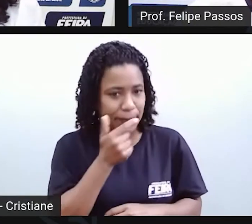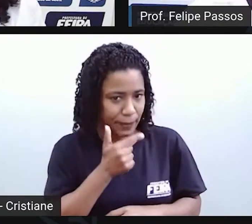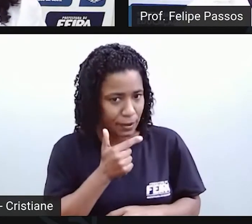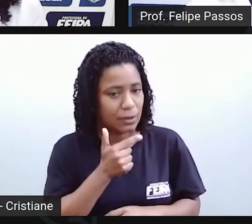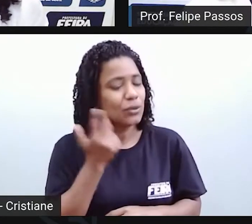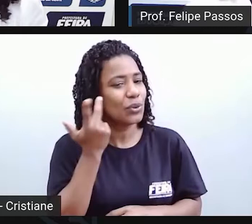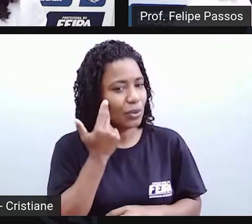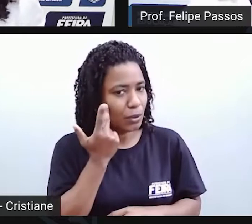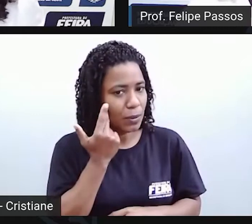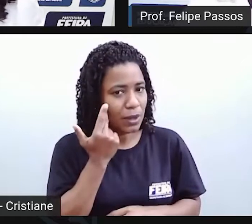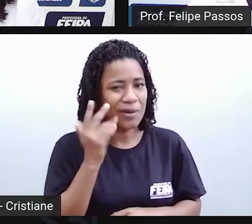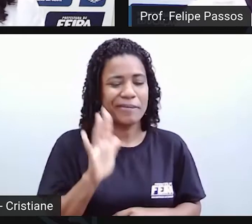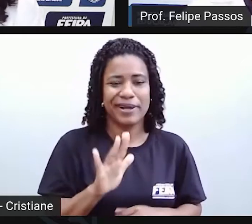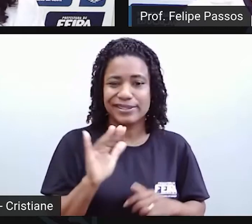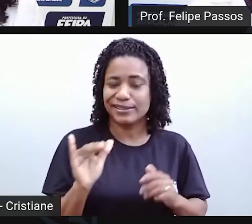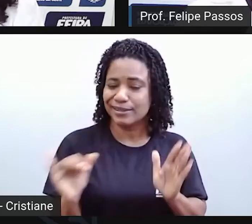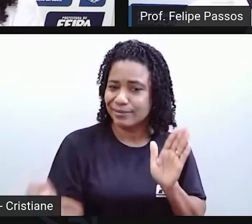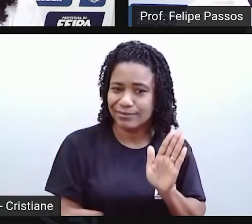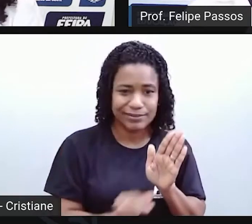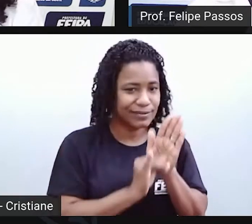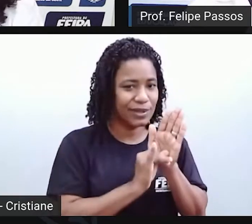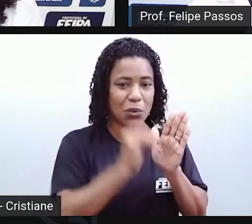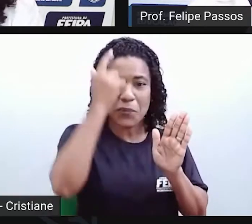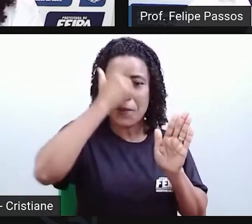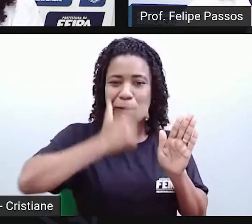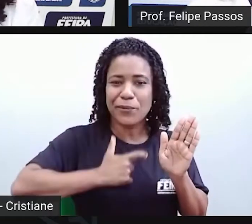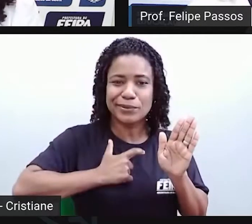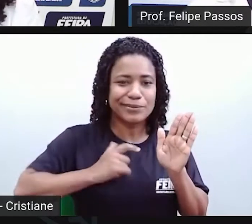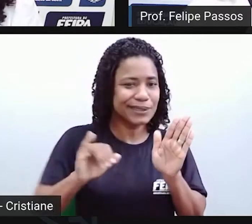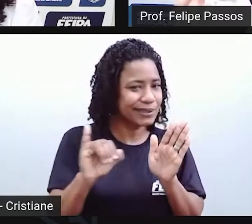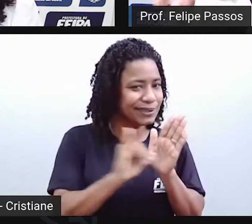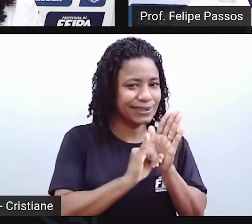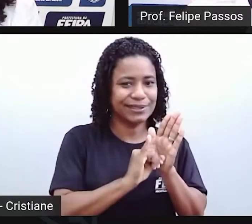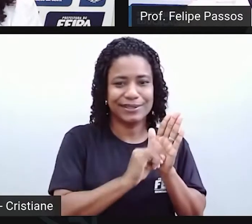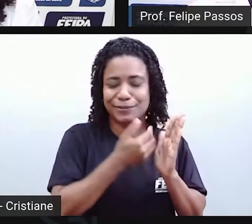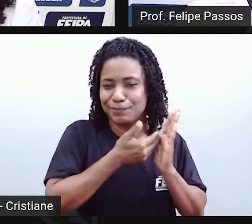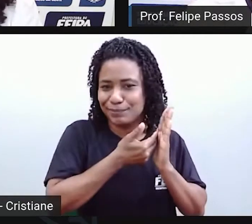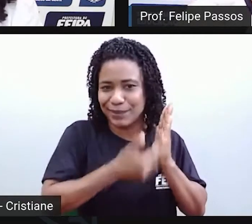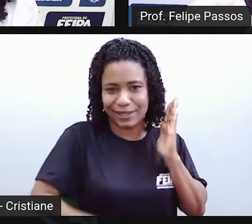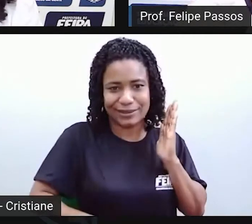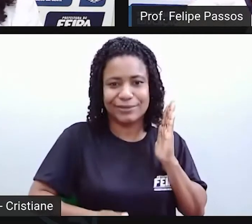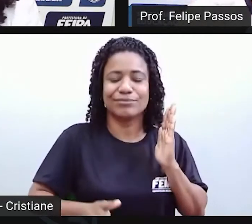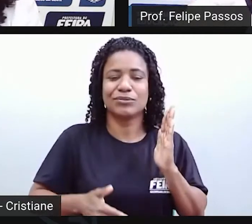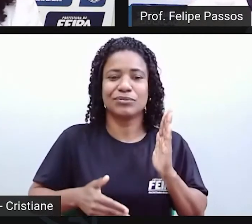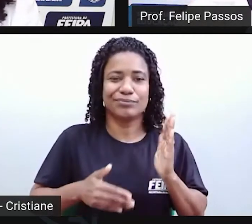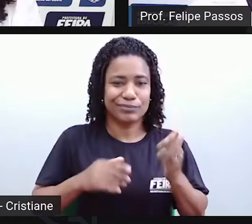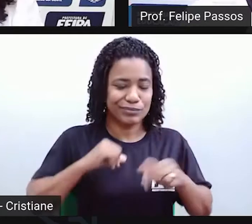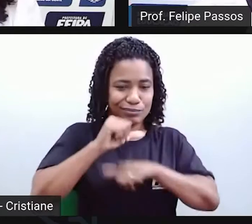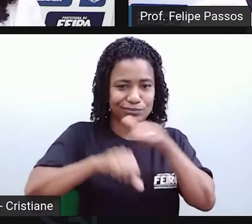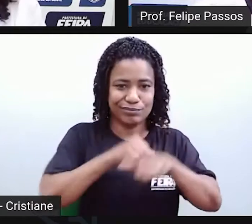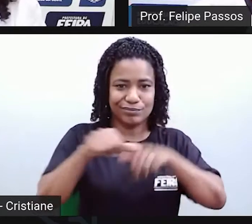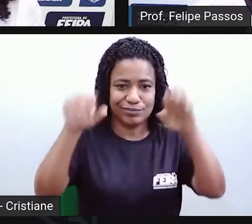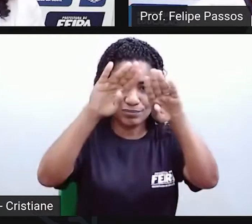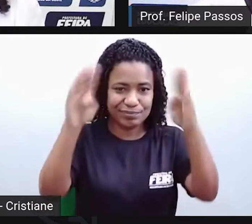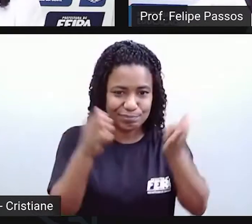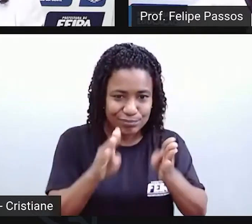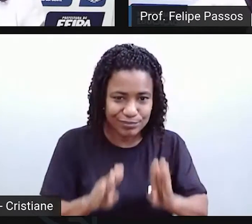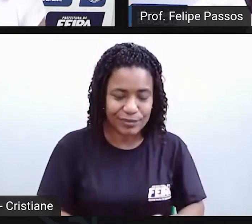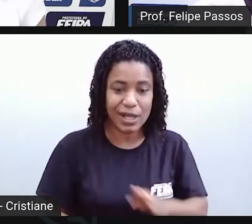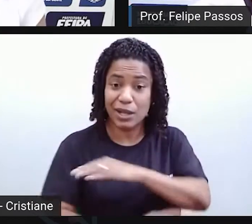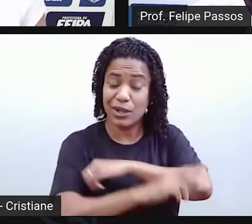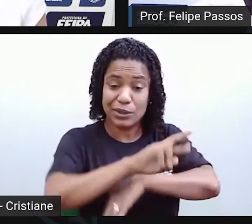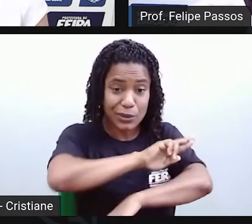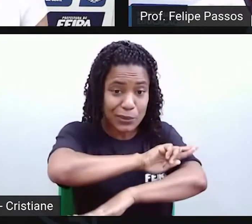da perda da identidade, né, física, assim, da etnia, é